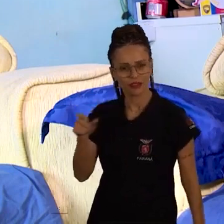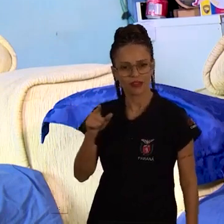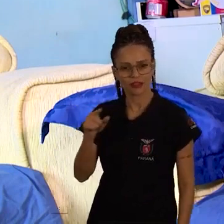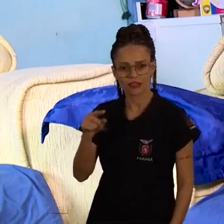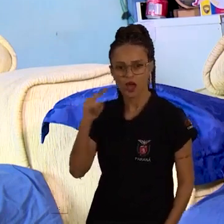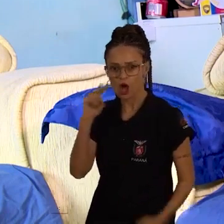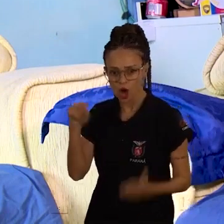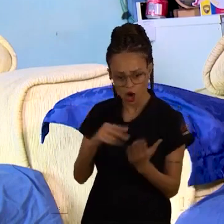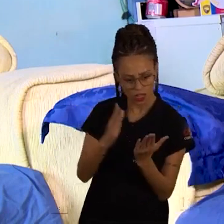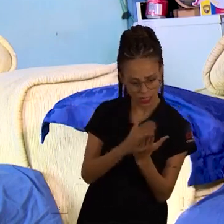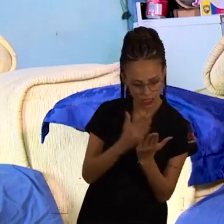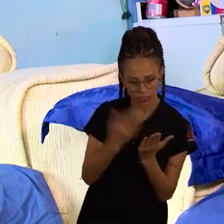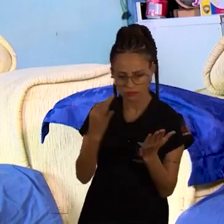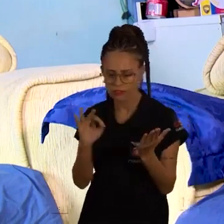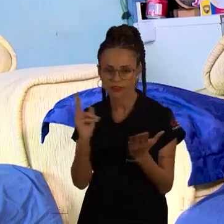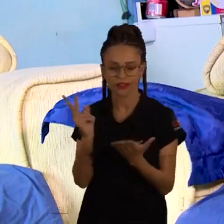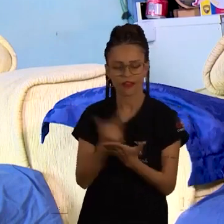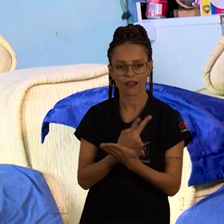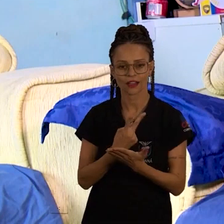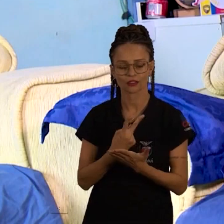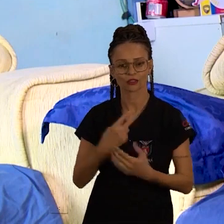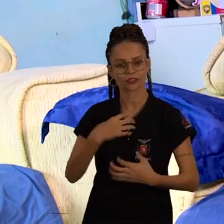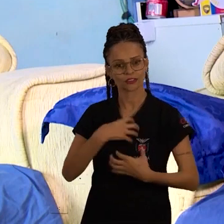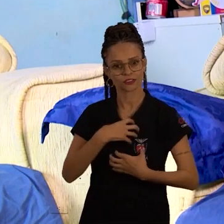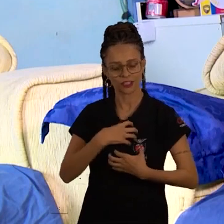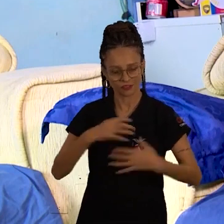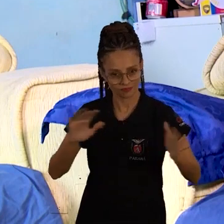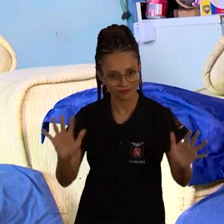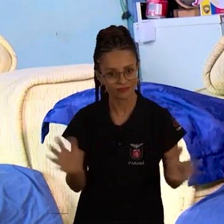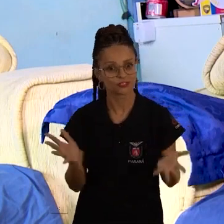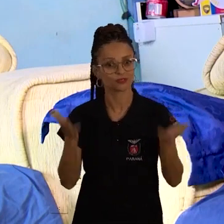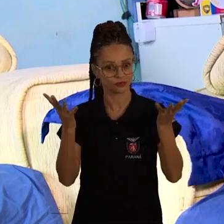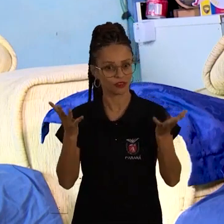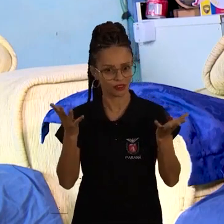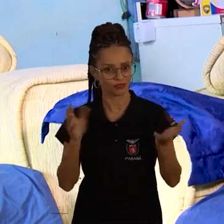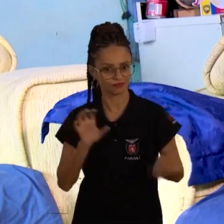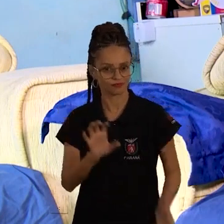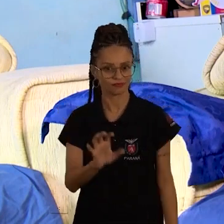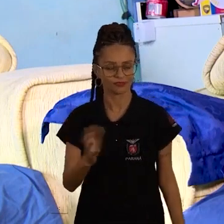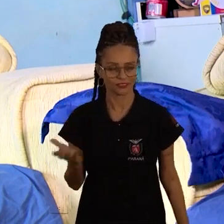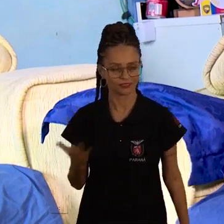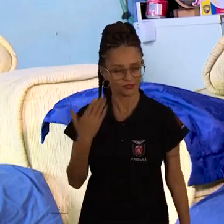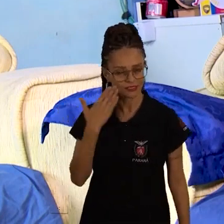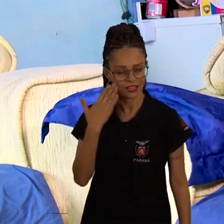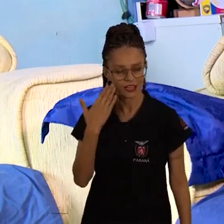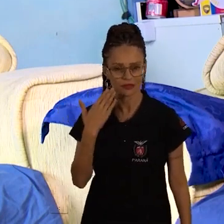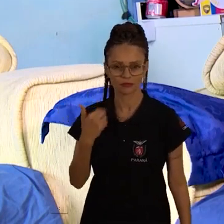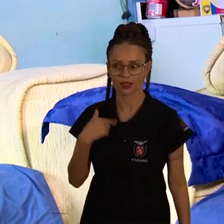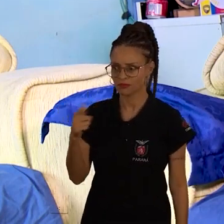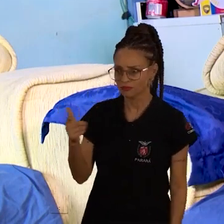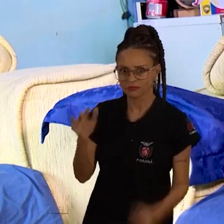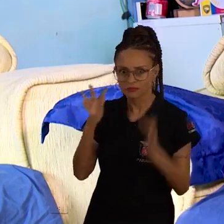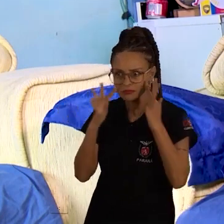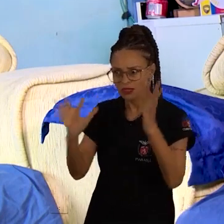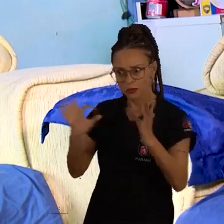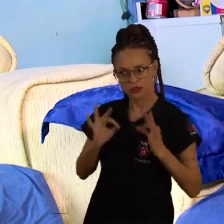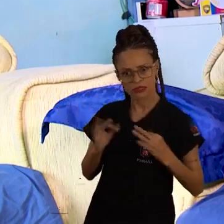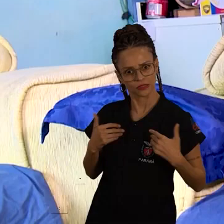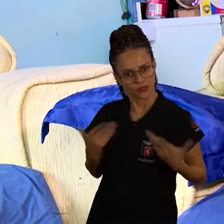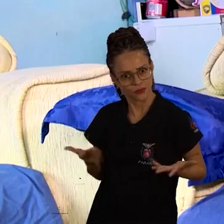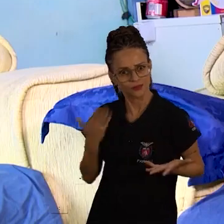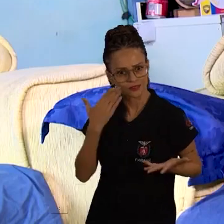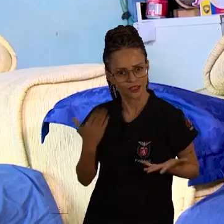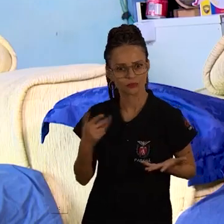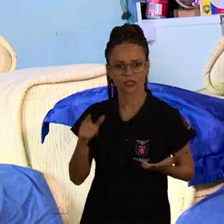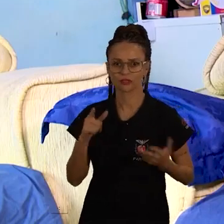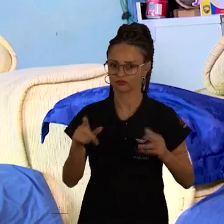olha o teu caderno, tá certo, tá errado. A gente se sente incentivado com isso, sabe? Me deu atenção. sabe?